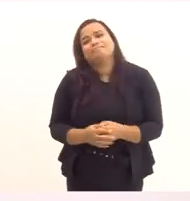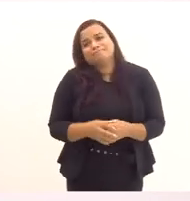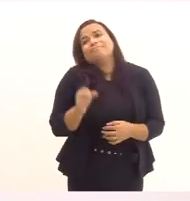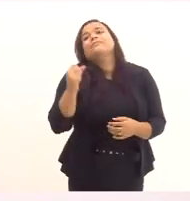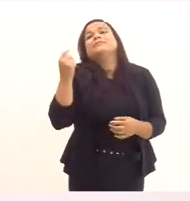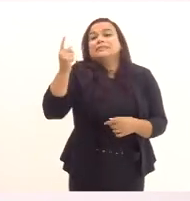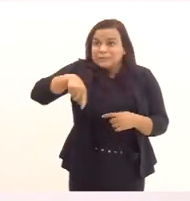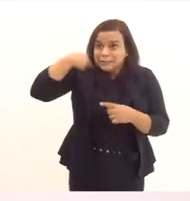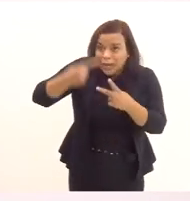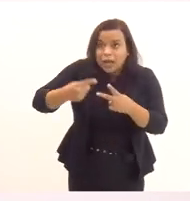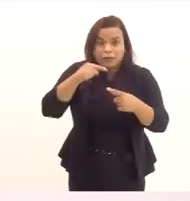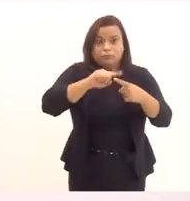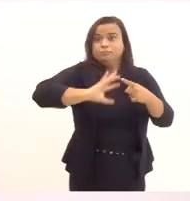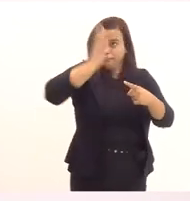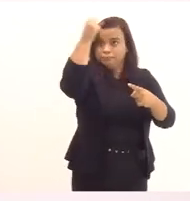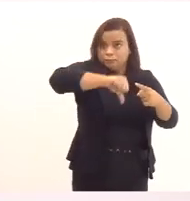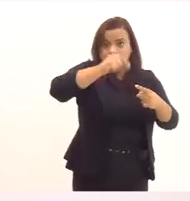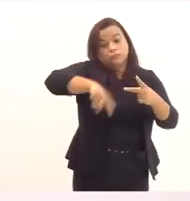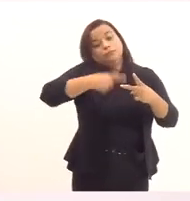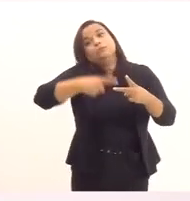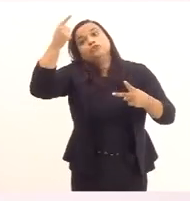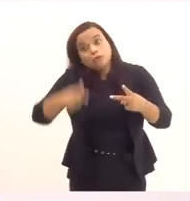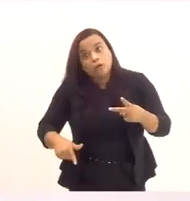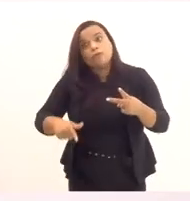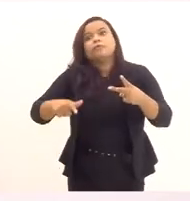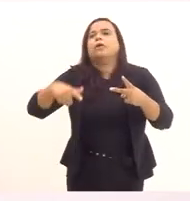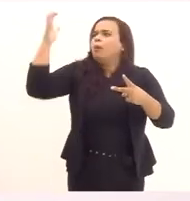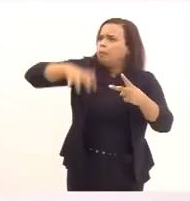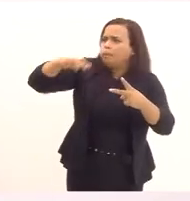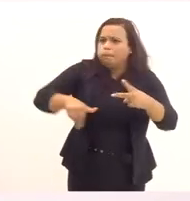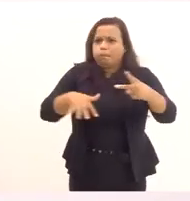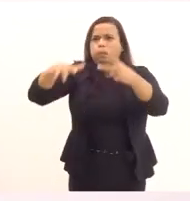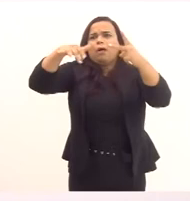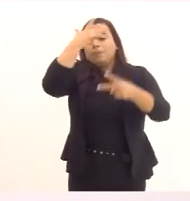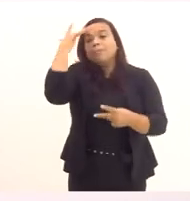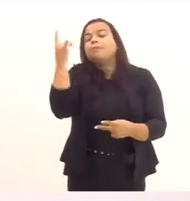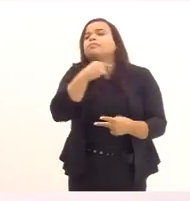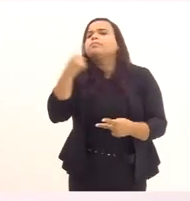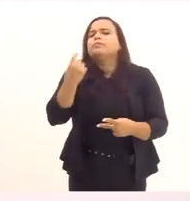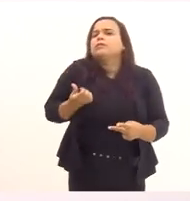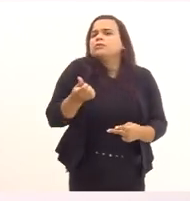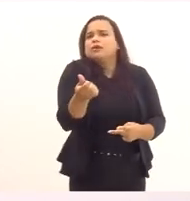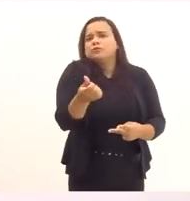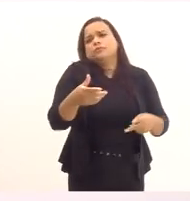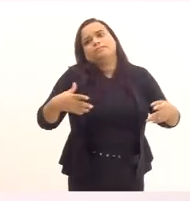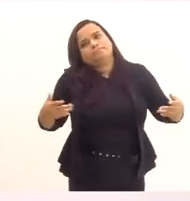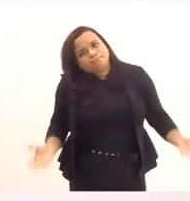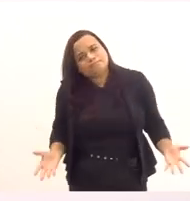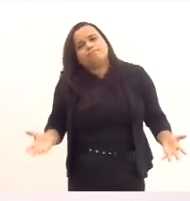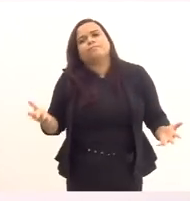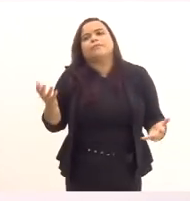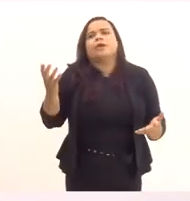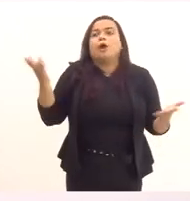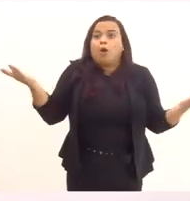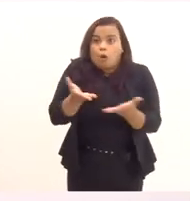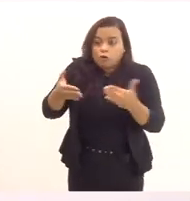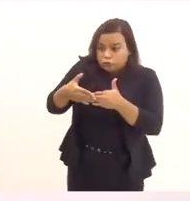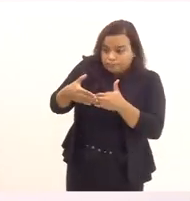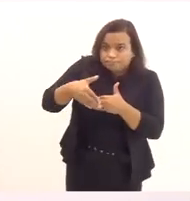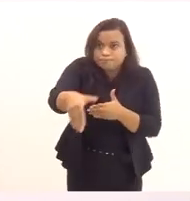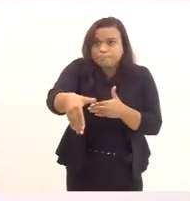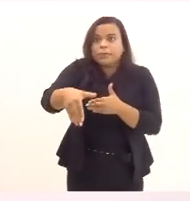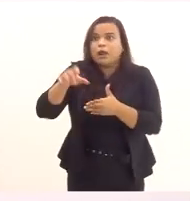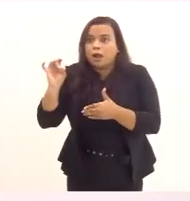perdidas Então eu queria dizer o seguinte cada pessoa que morreu a partir de hoje em Petrópolis por causa de catástrofe eu gostaria que fosse